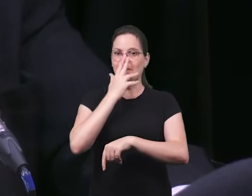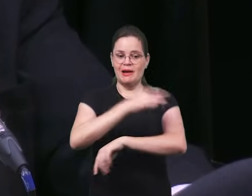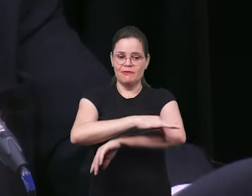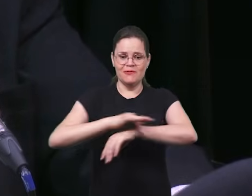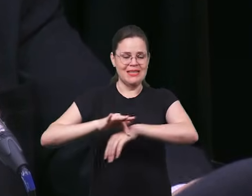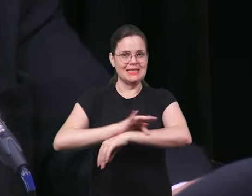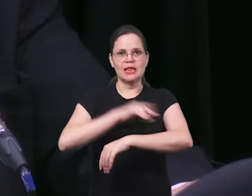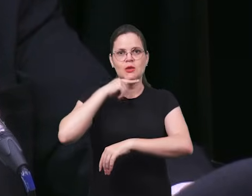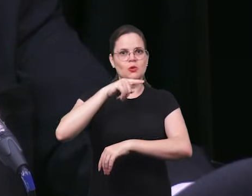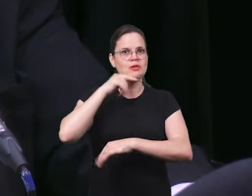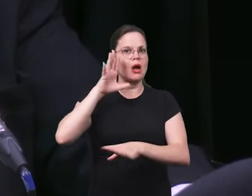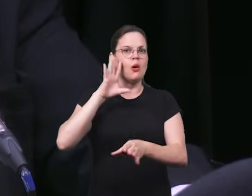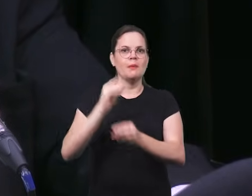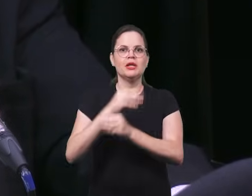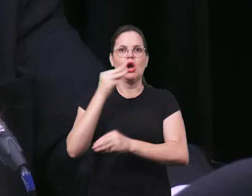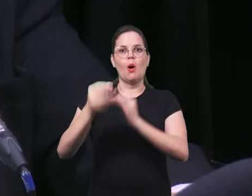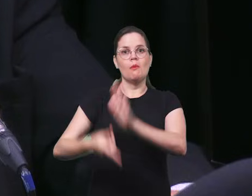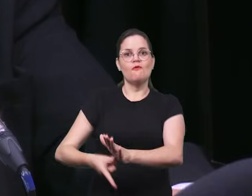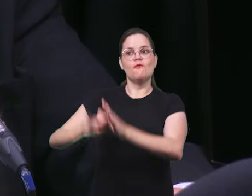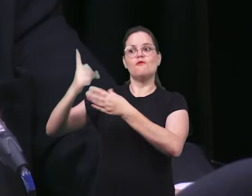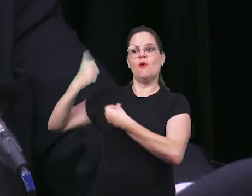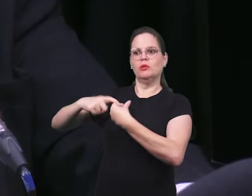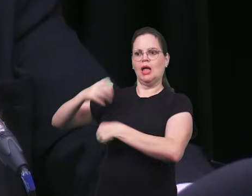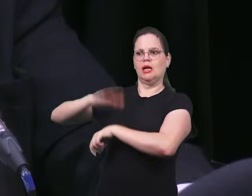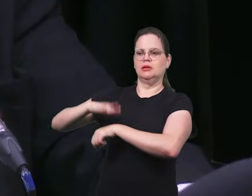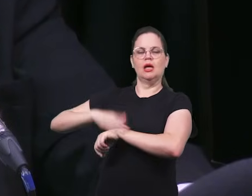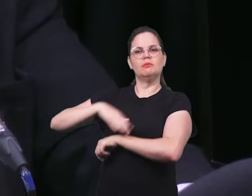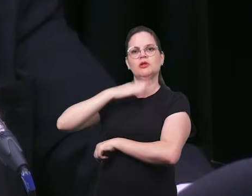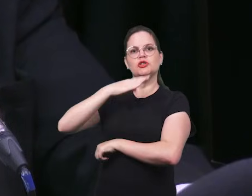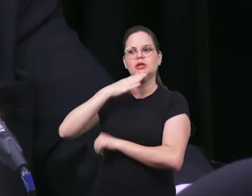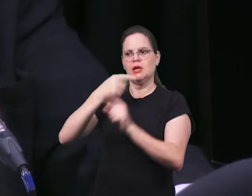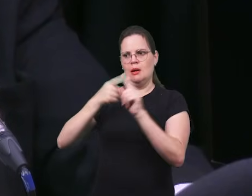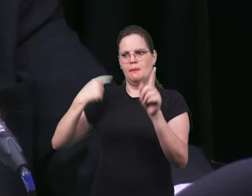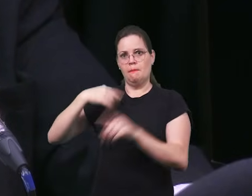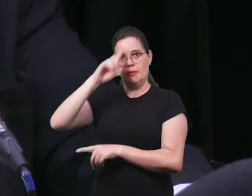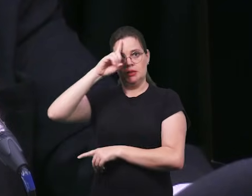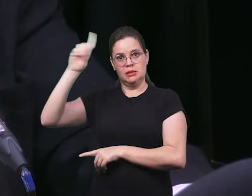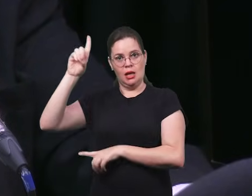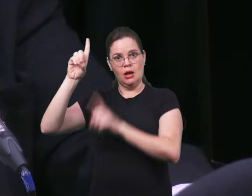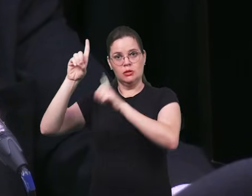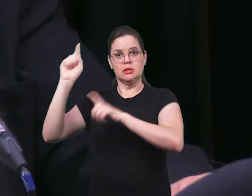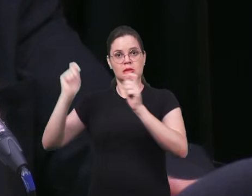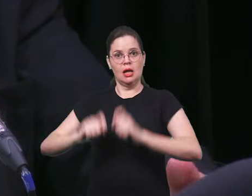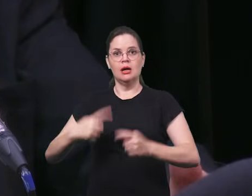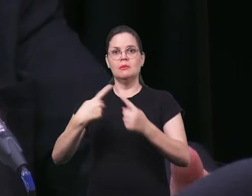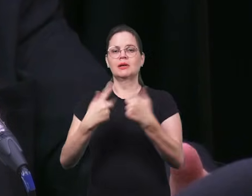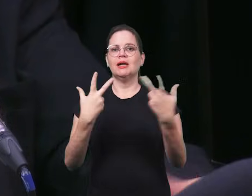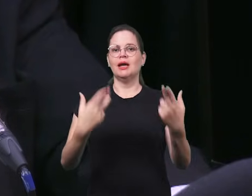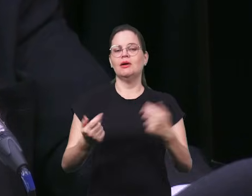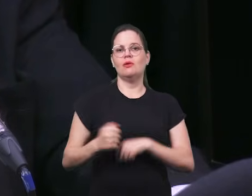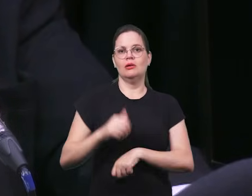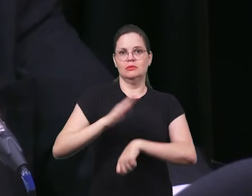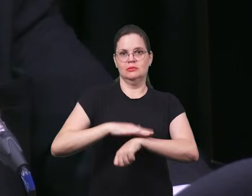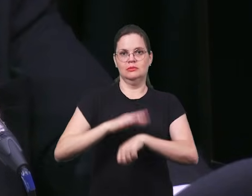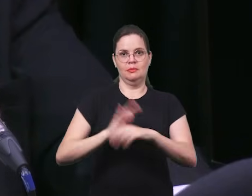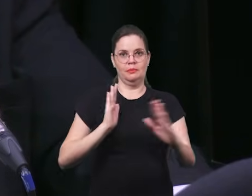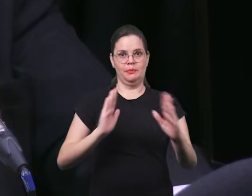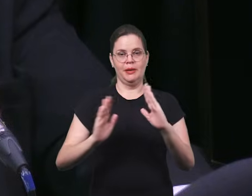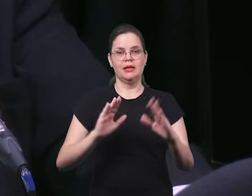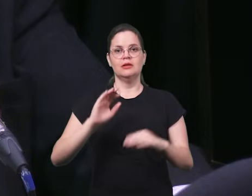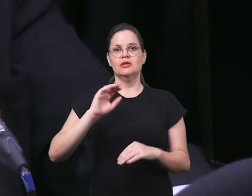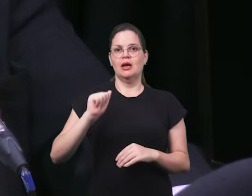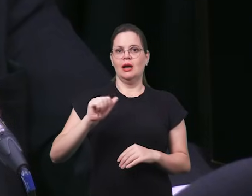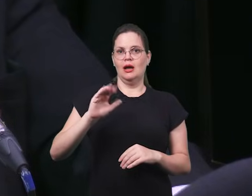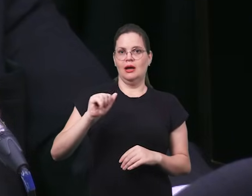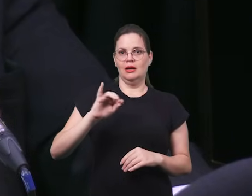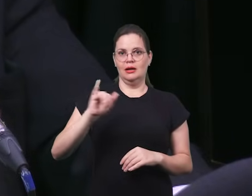só para frente, que é a entropia. Então, mas lá no relógio da casa ele faz o tempo voltar para trás. Com Josué ele faz o tempo parar.